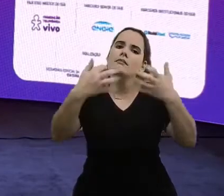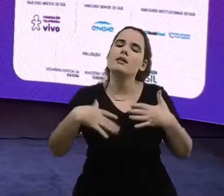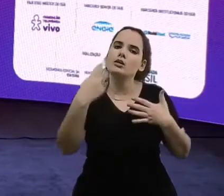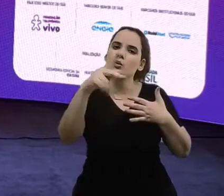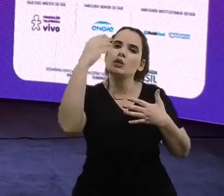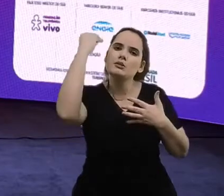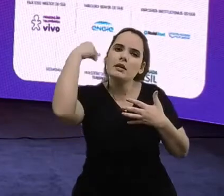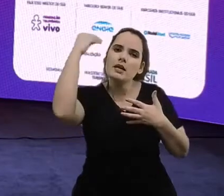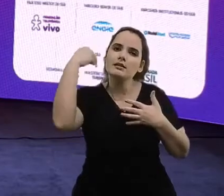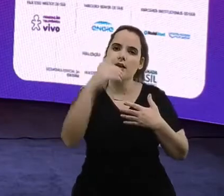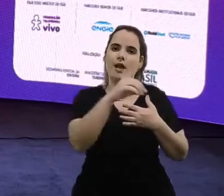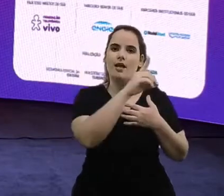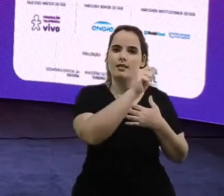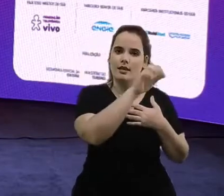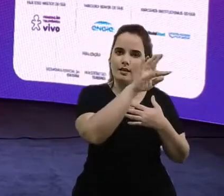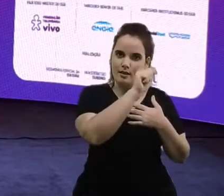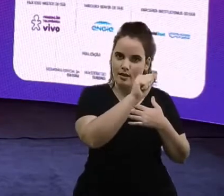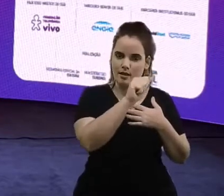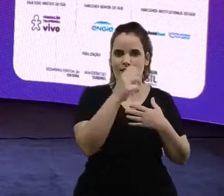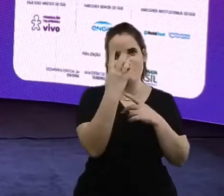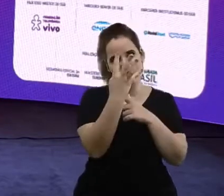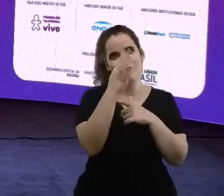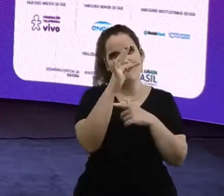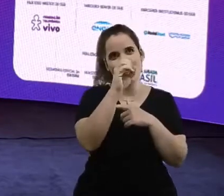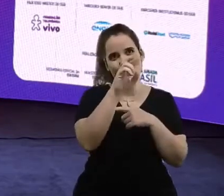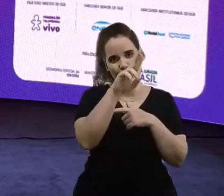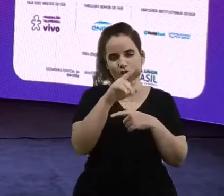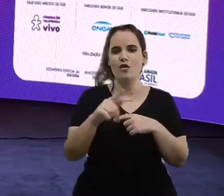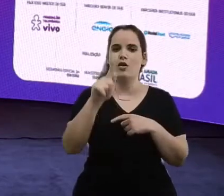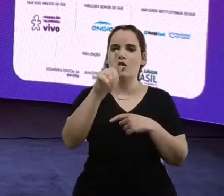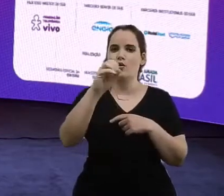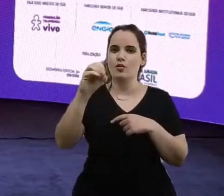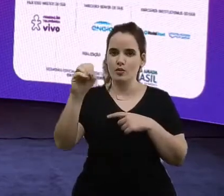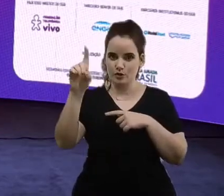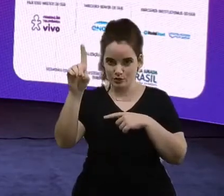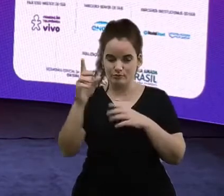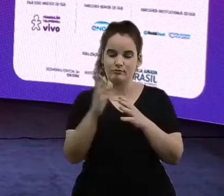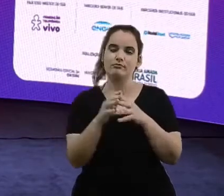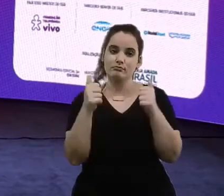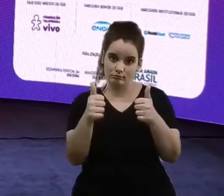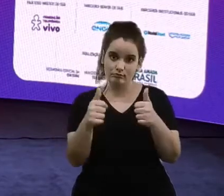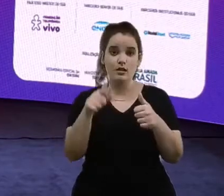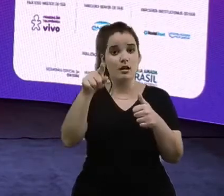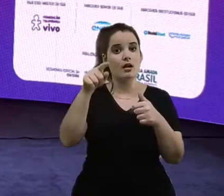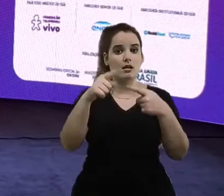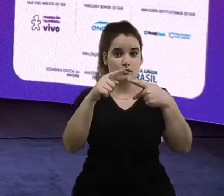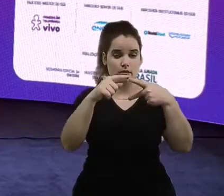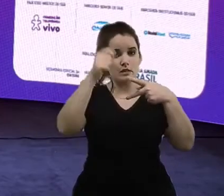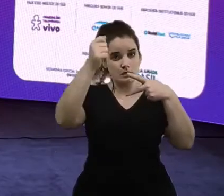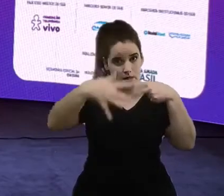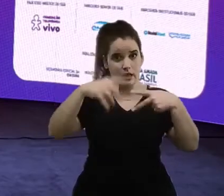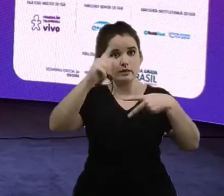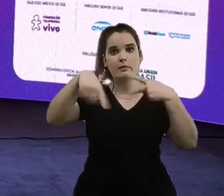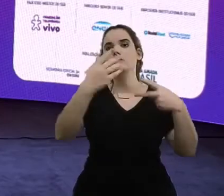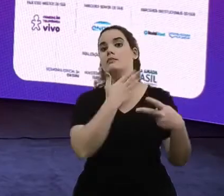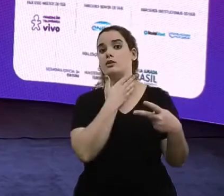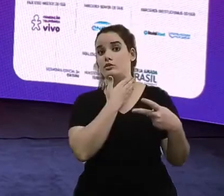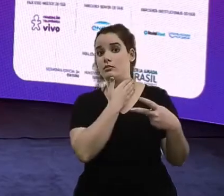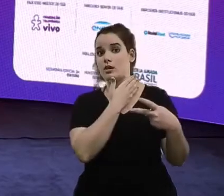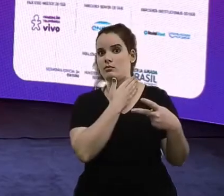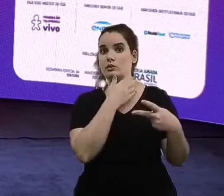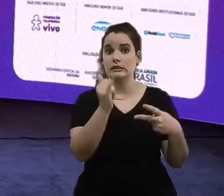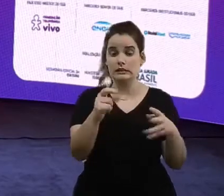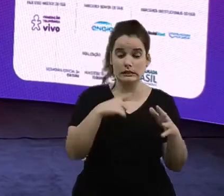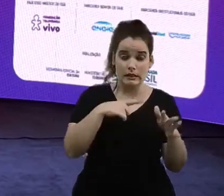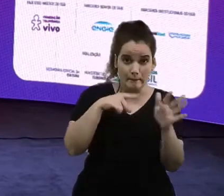for Good. E dali a gente vai partir para o bate-papo. Então, quem tiver perguntas, vai colocando no chat que eu vou trazer aqui,